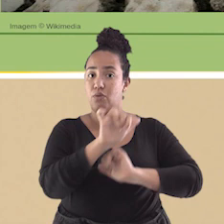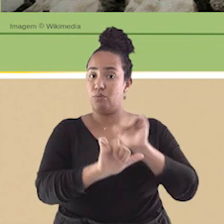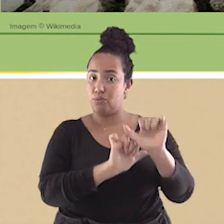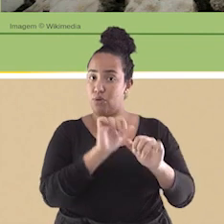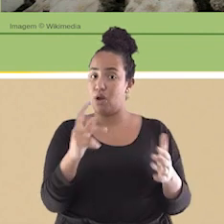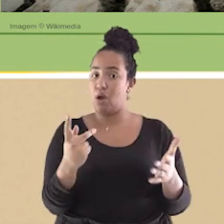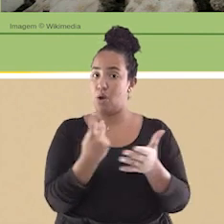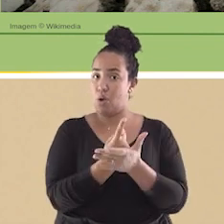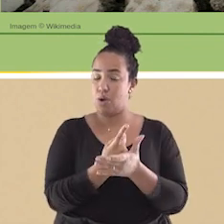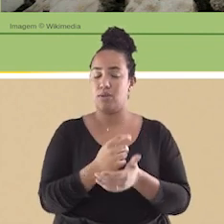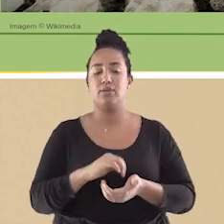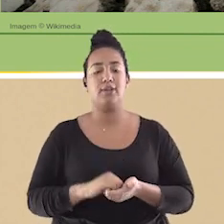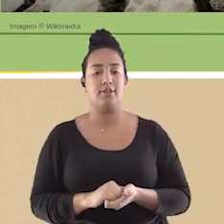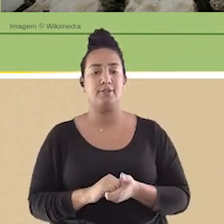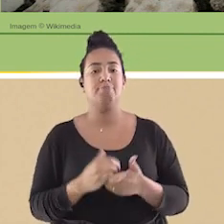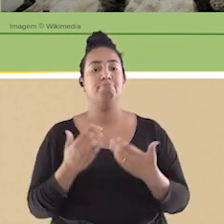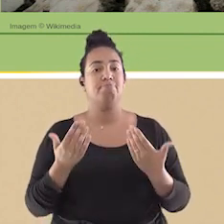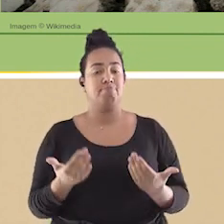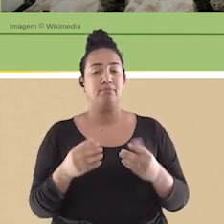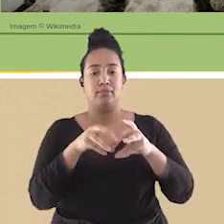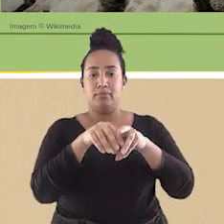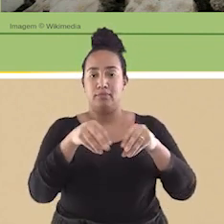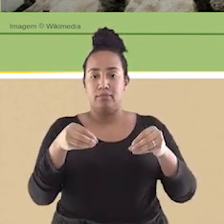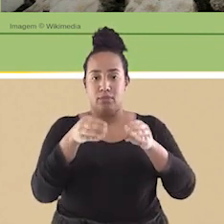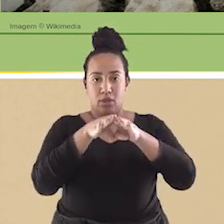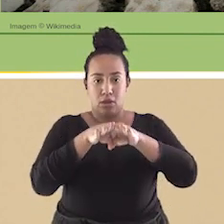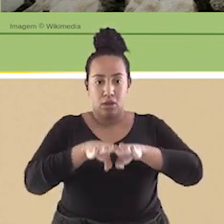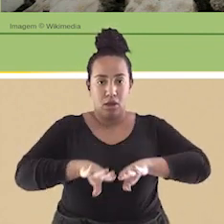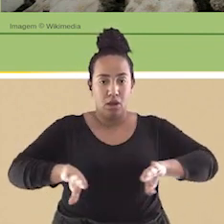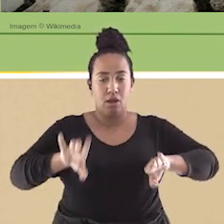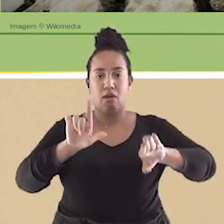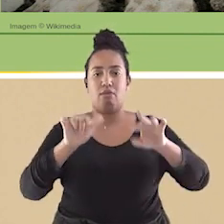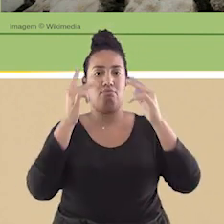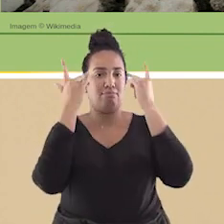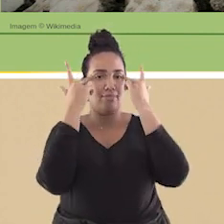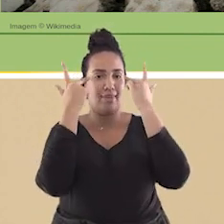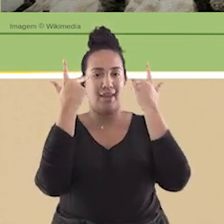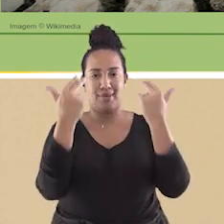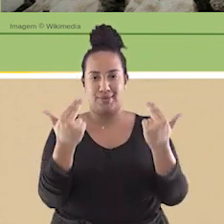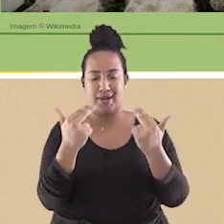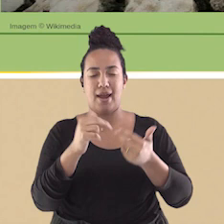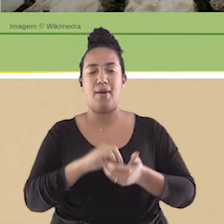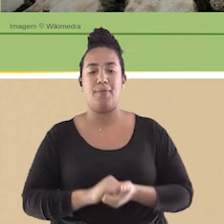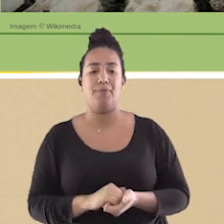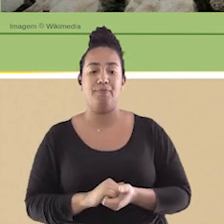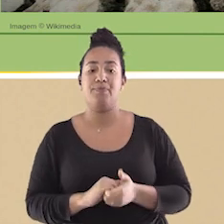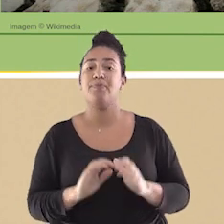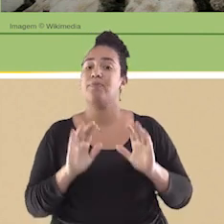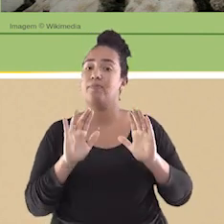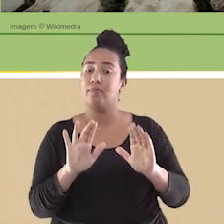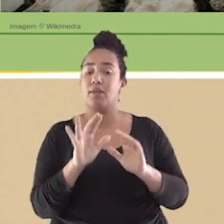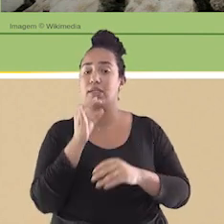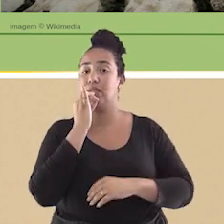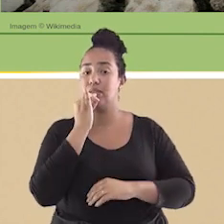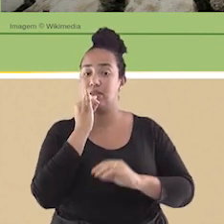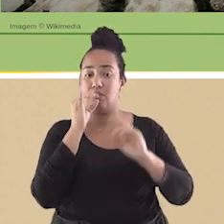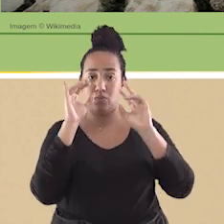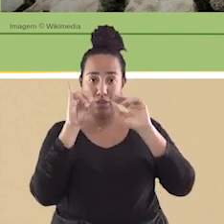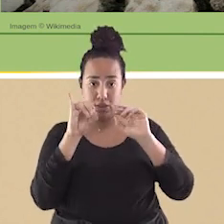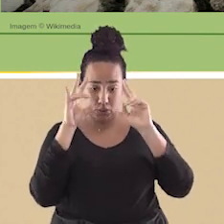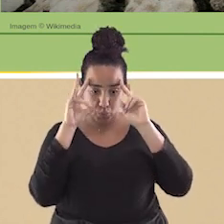terrestre. A erosão é um processo natural no planeta. Agora, com as ações